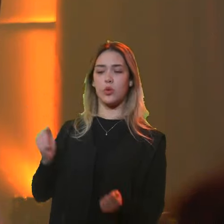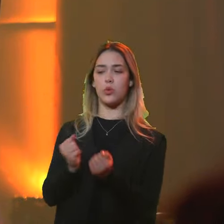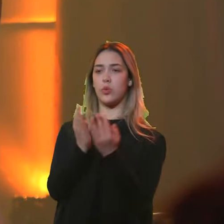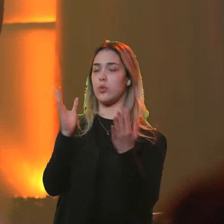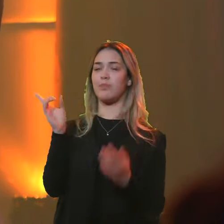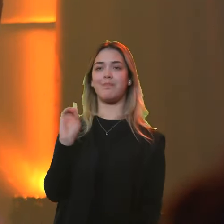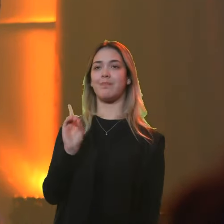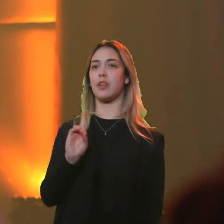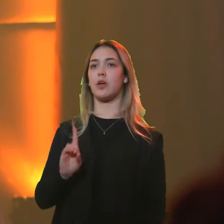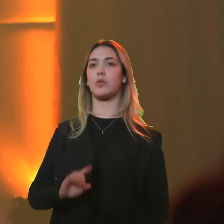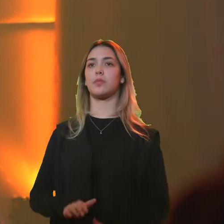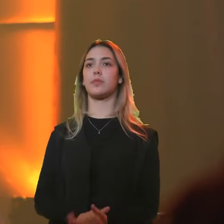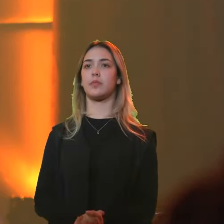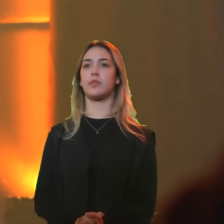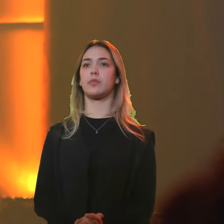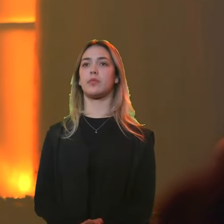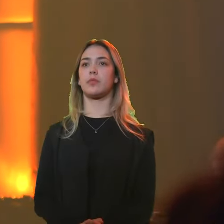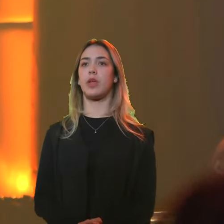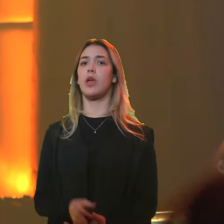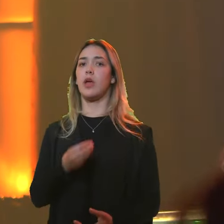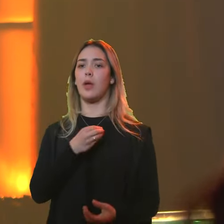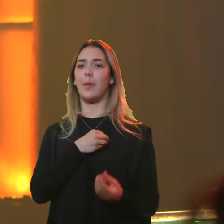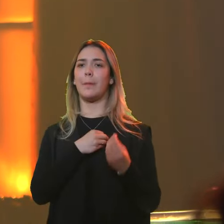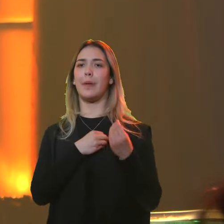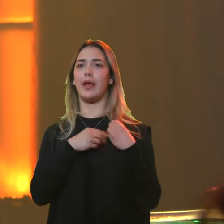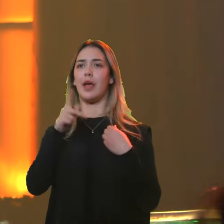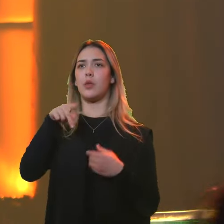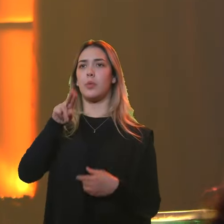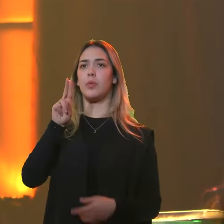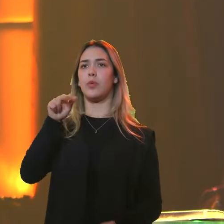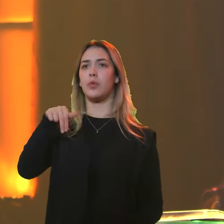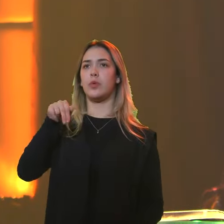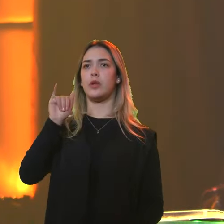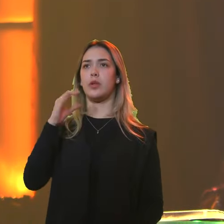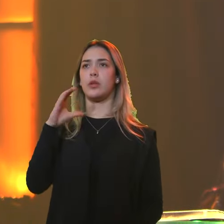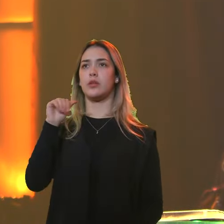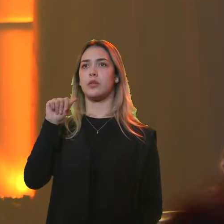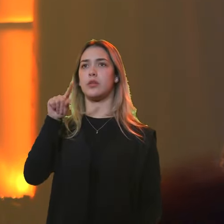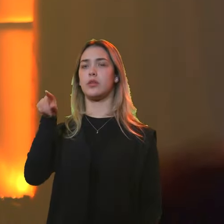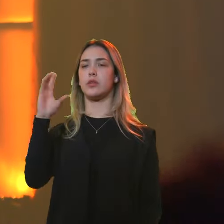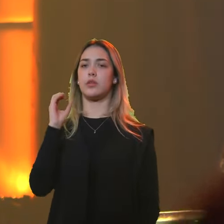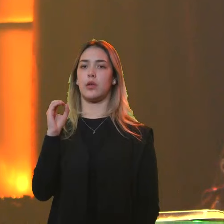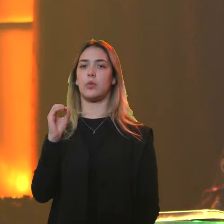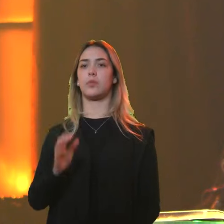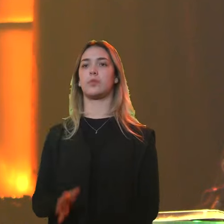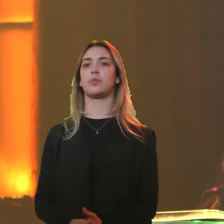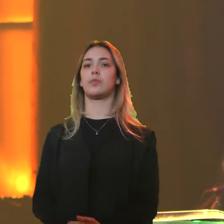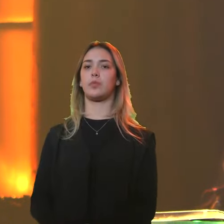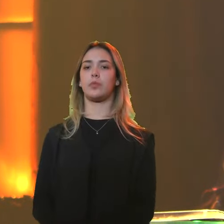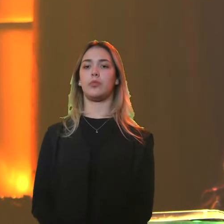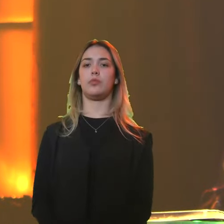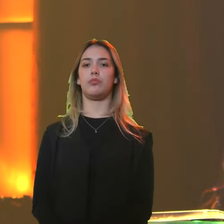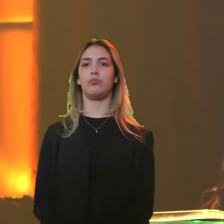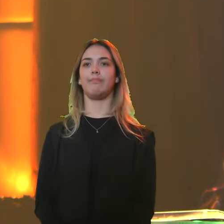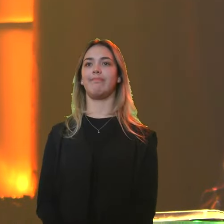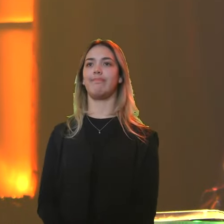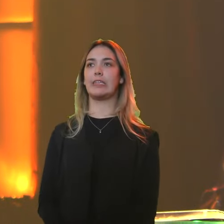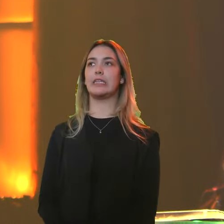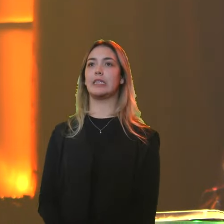E é um lugar de punição para o pecado, porque Deus é justo. Eu sei que essa palavra não é uma palavra